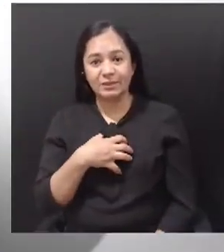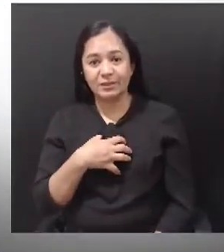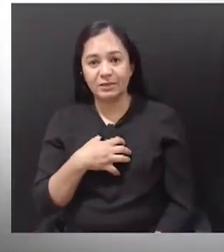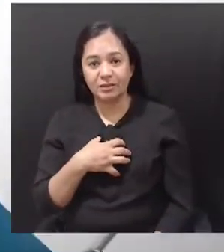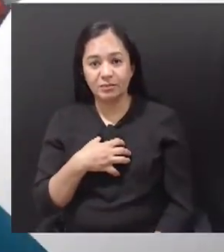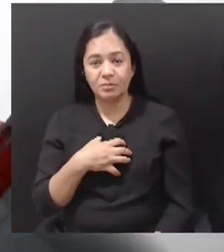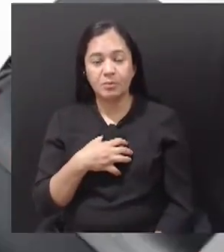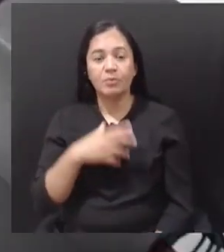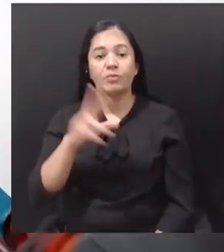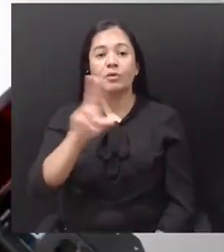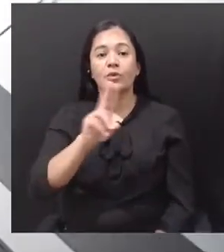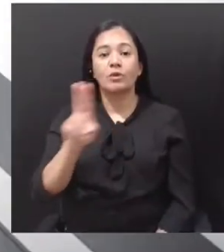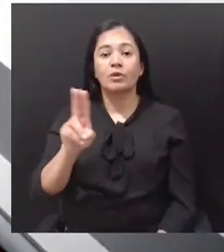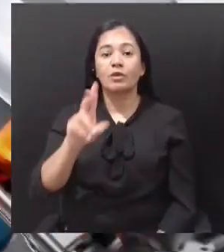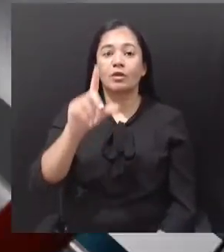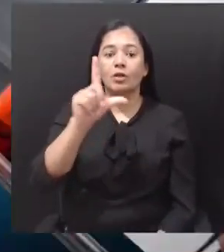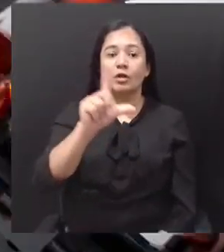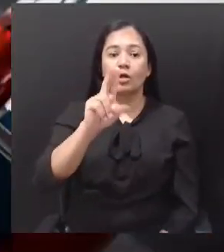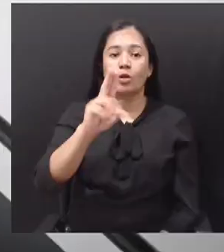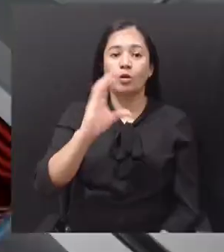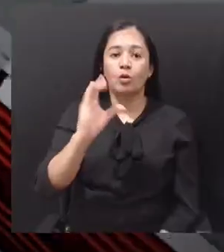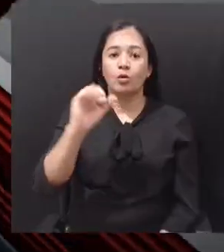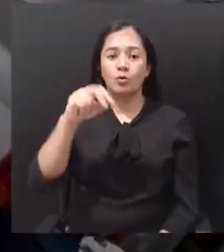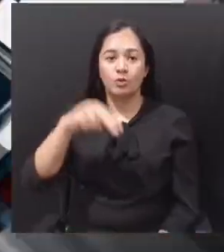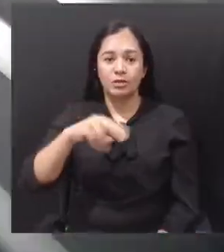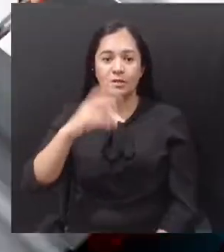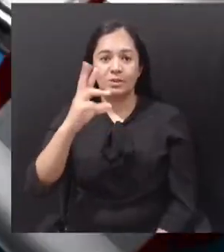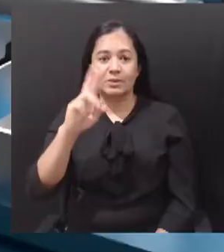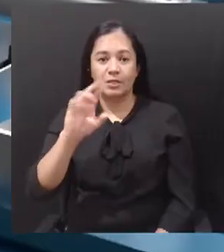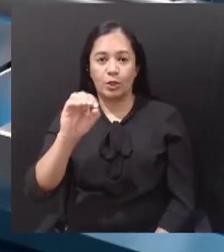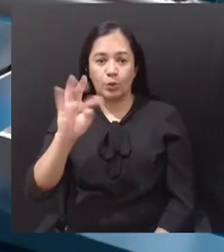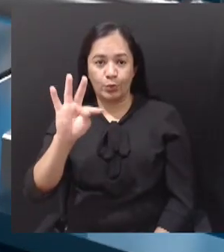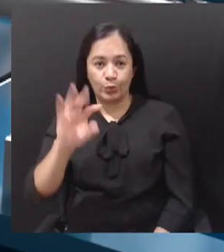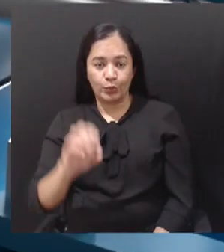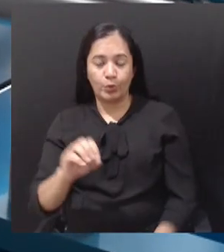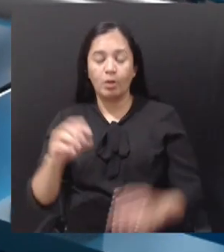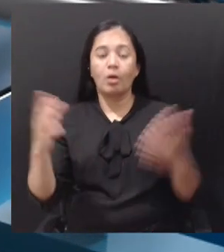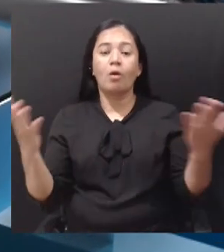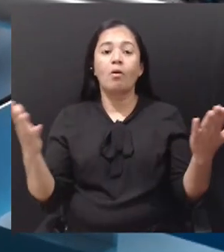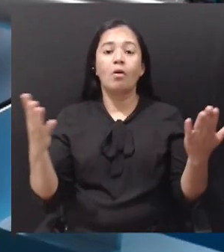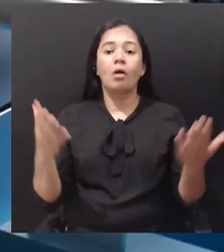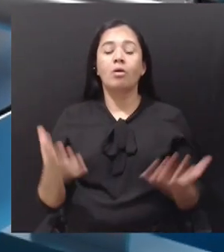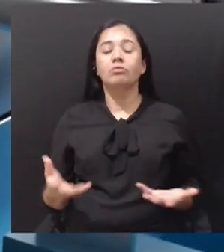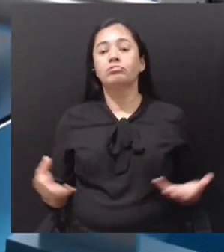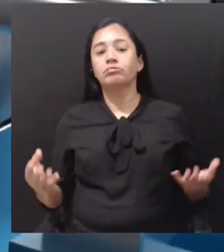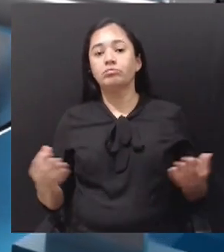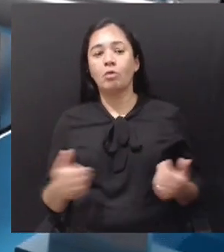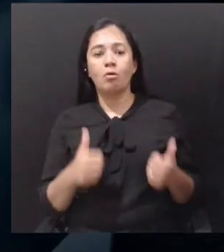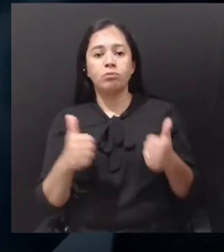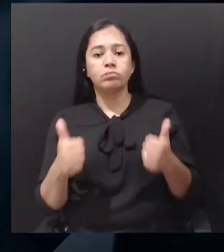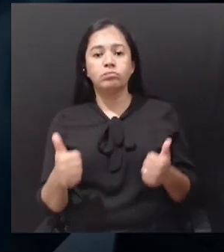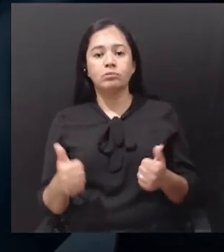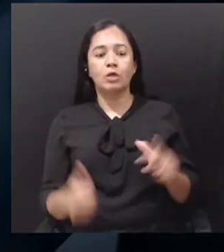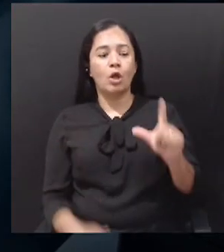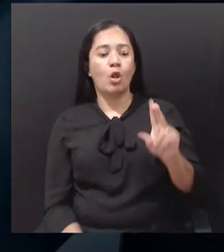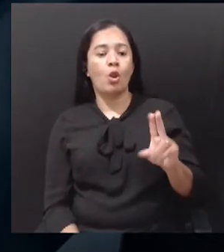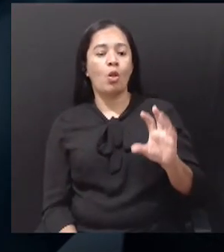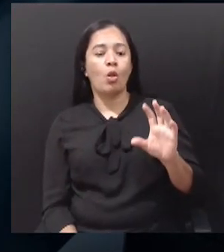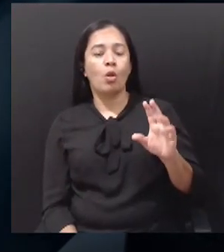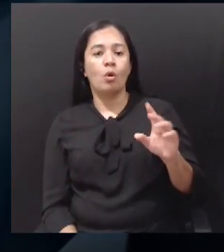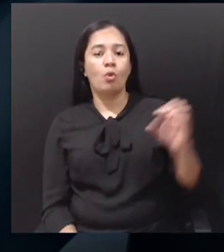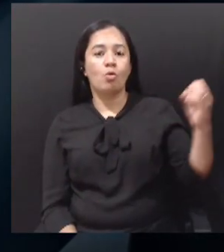luz síncrotron, tá? E qual a vantagem, né, de emitir luz dessa maneira, usando um feixe